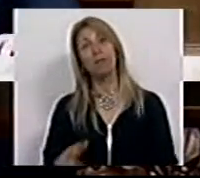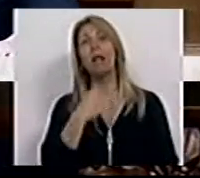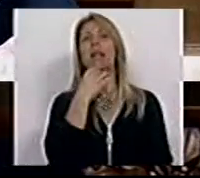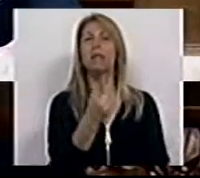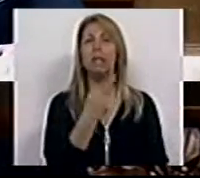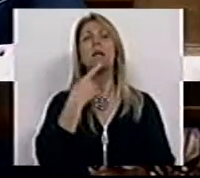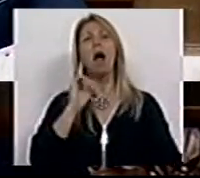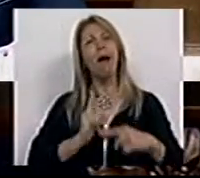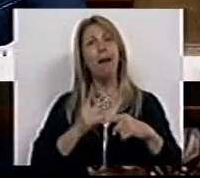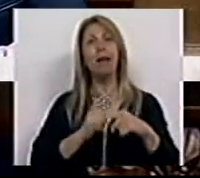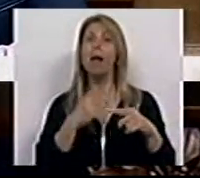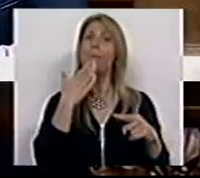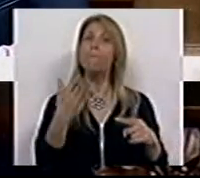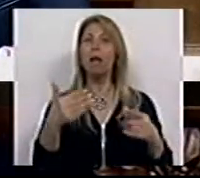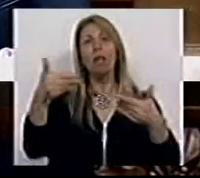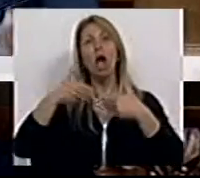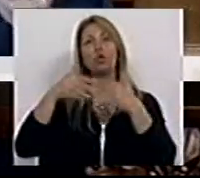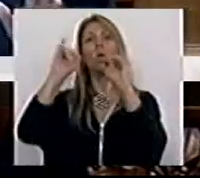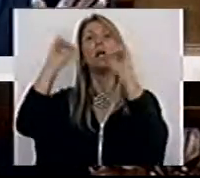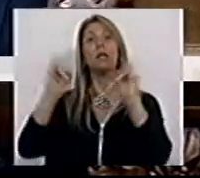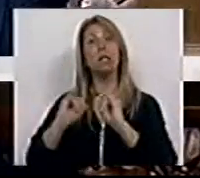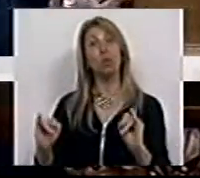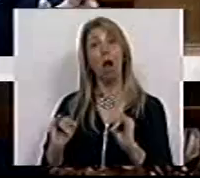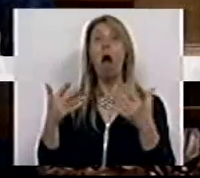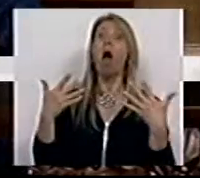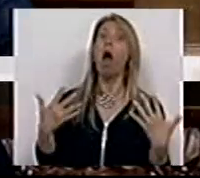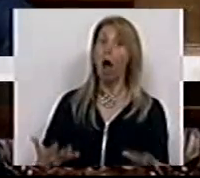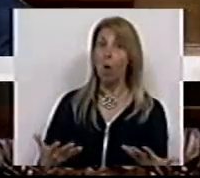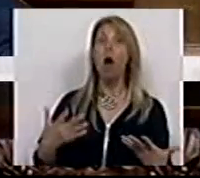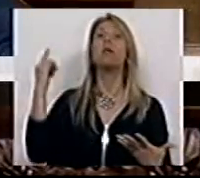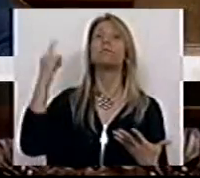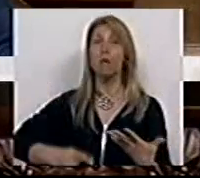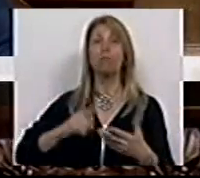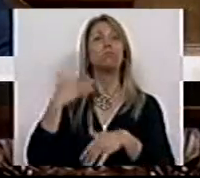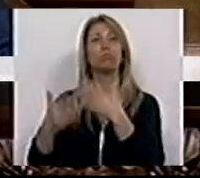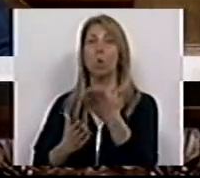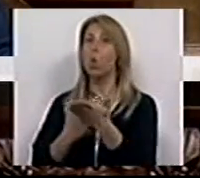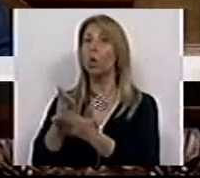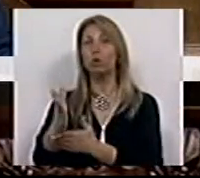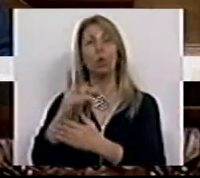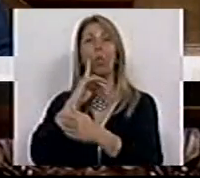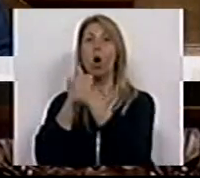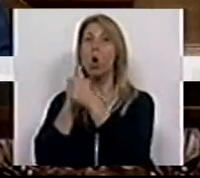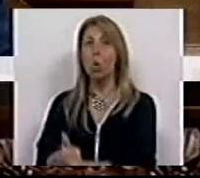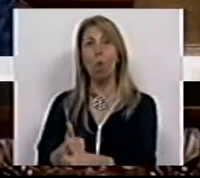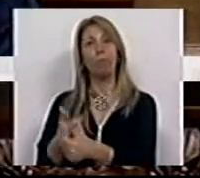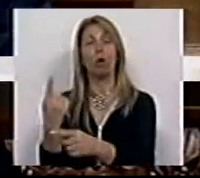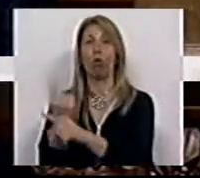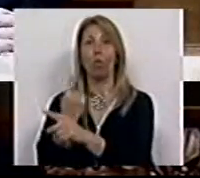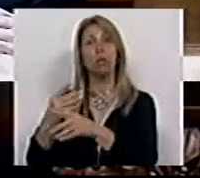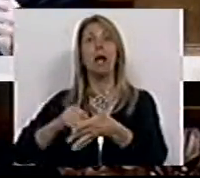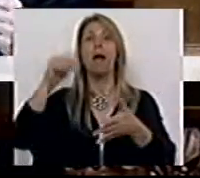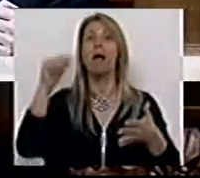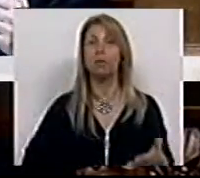Dizem-nos que a Grécia solicitou a ajuda internacional e que agora terá de continuar a honrar o que assinou. Mas,